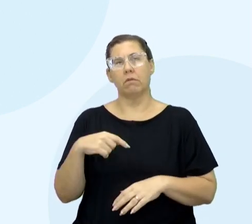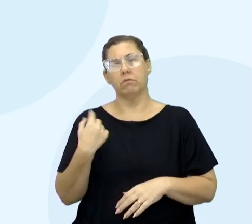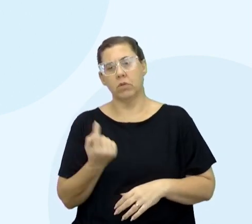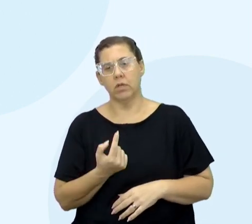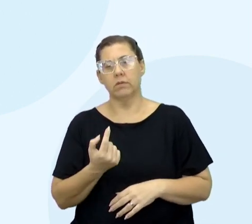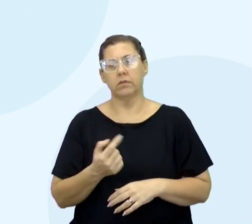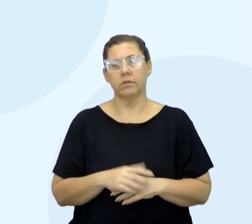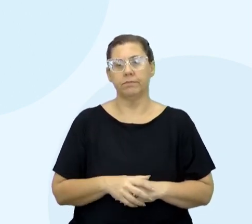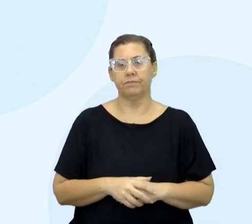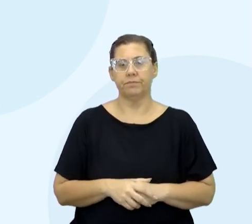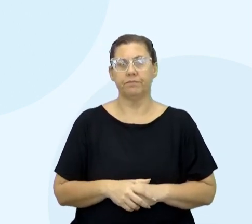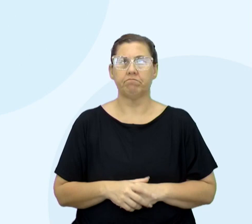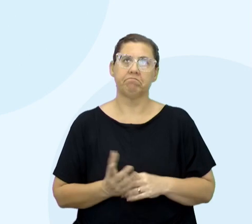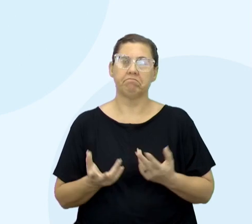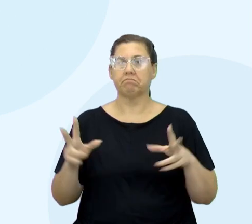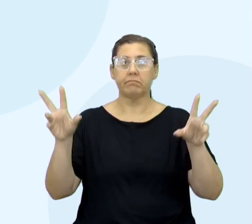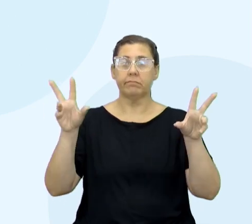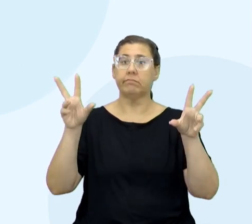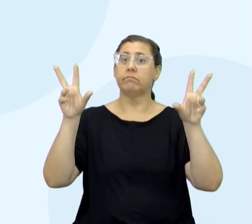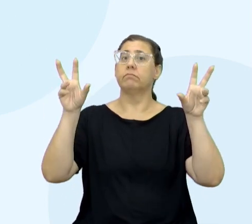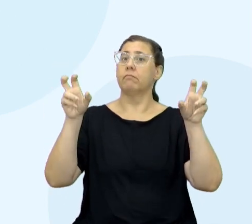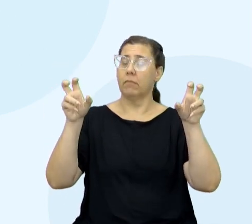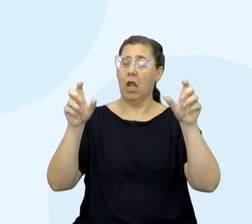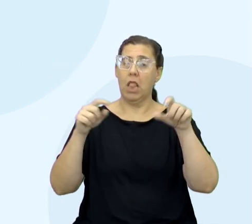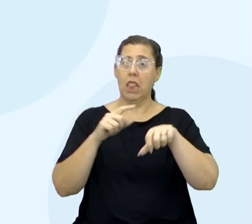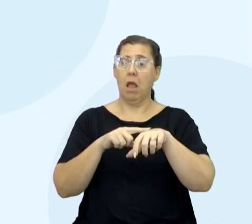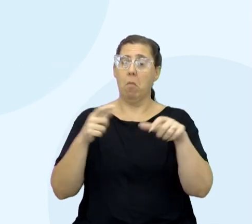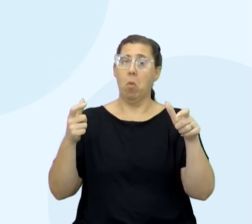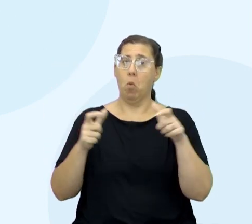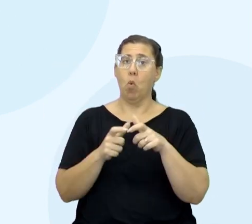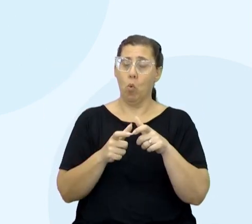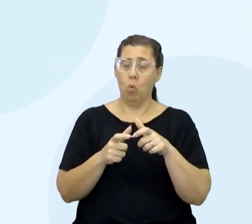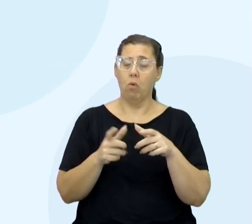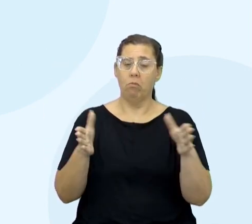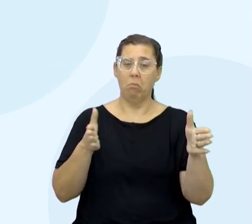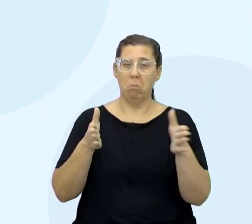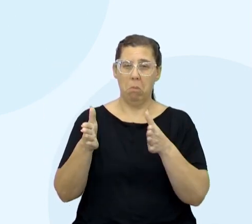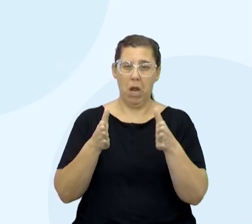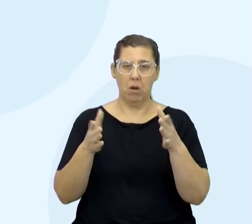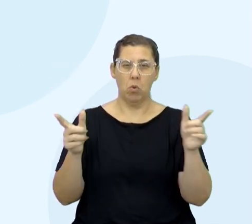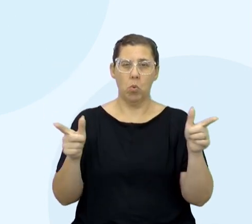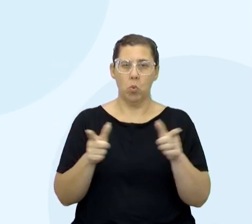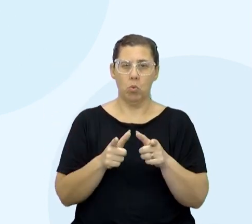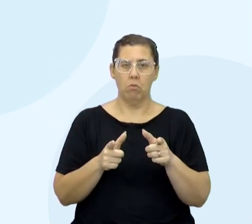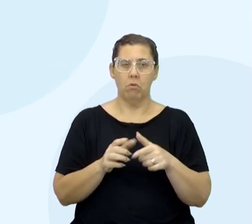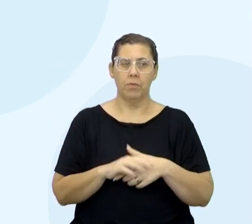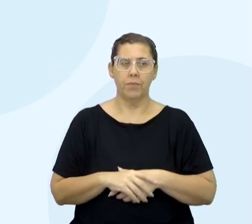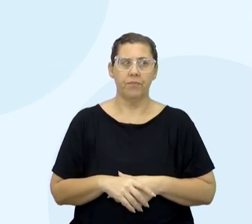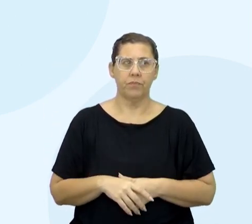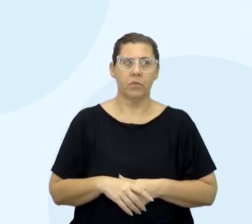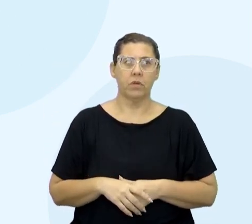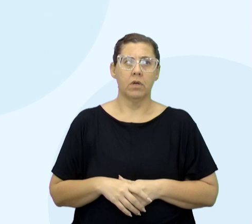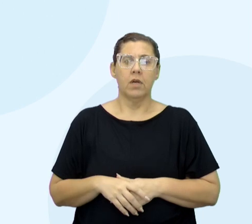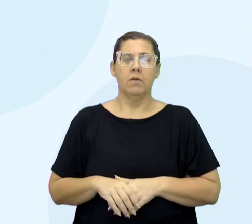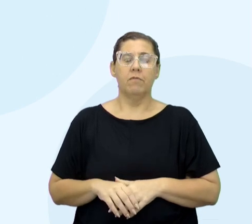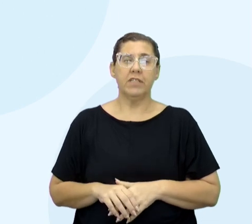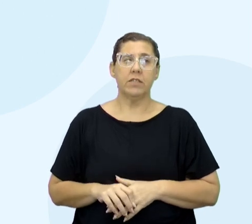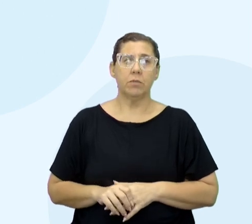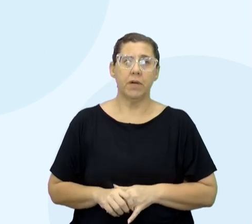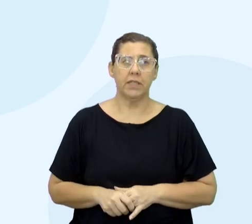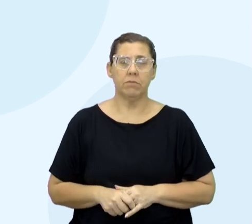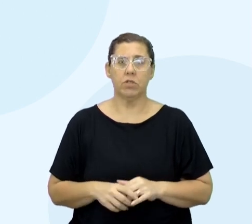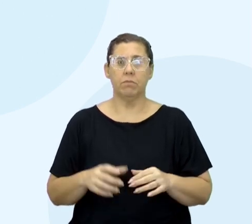até entre aspas, né? Porque esse curto prazo é um prazo aí que a gente dá menor do que 5